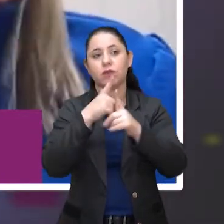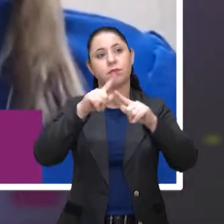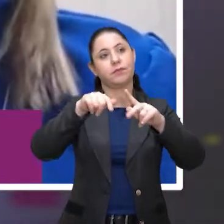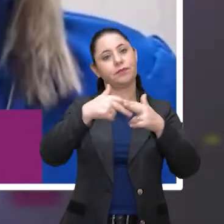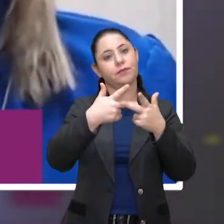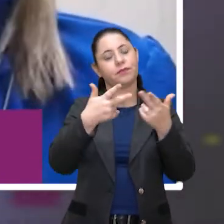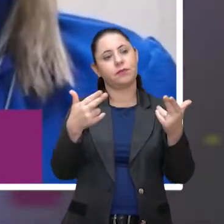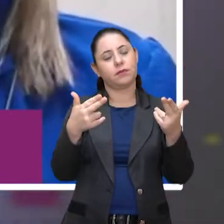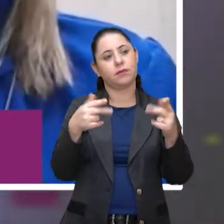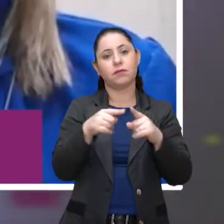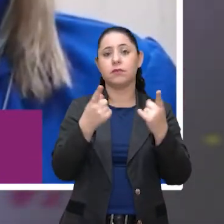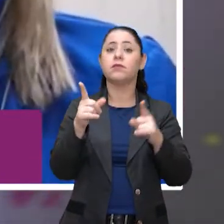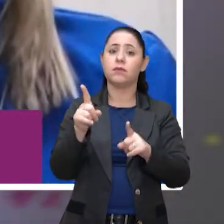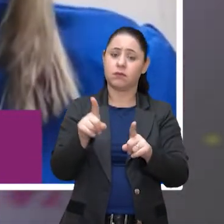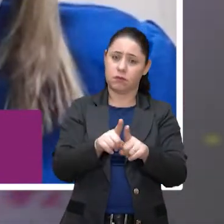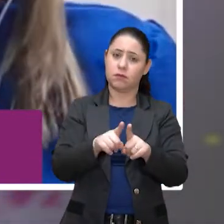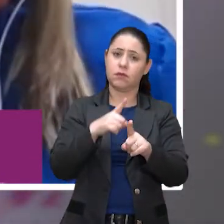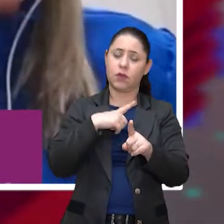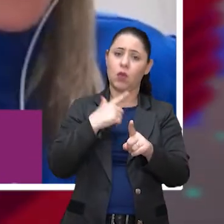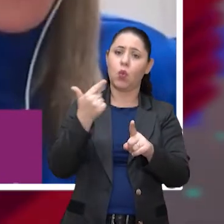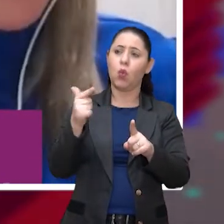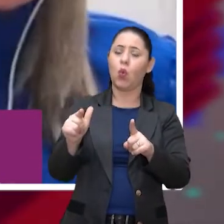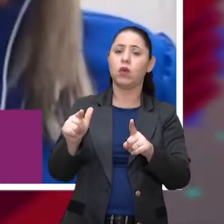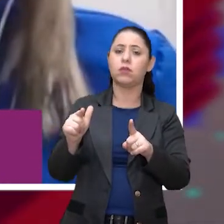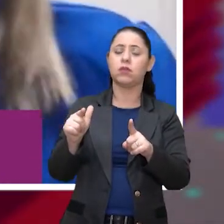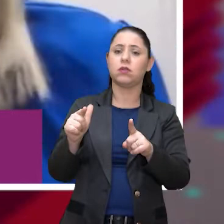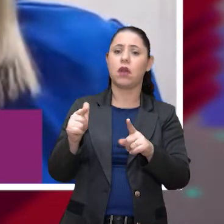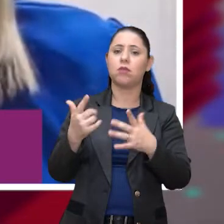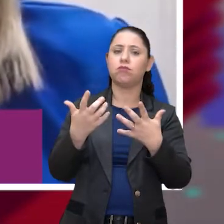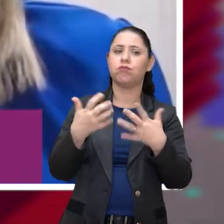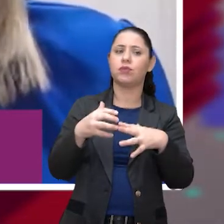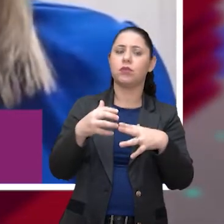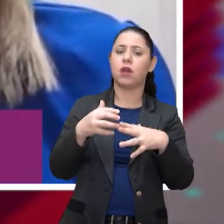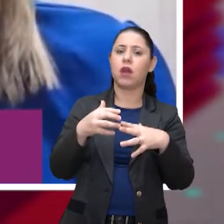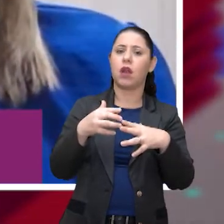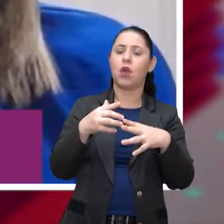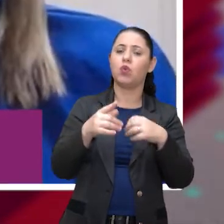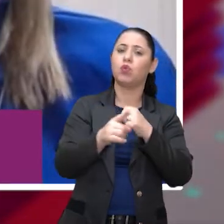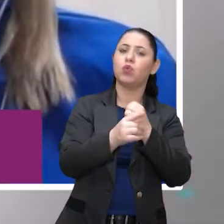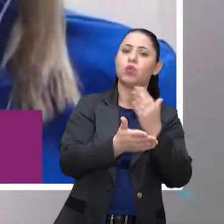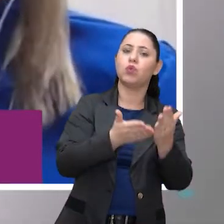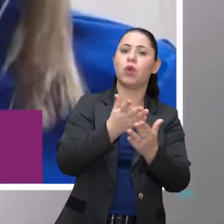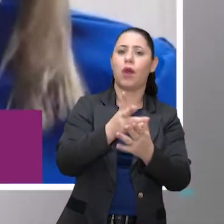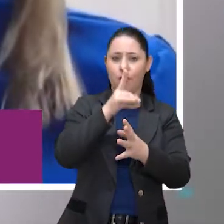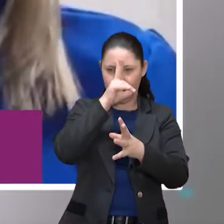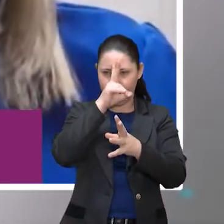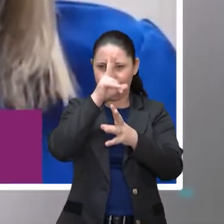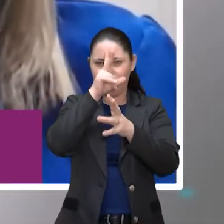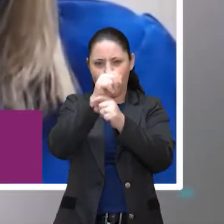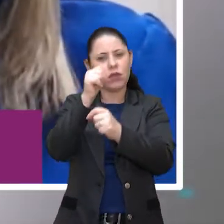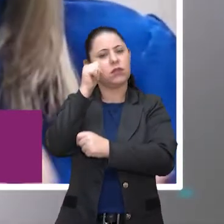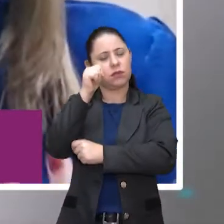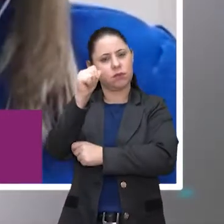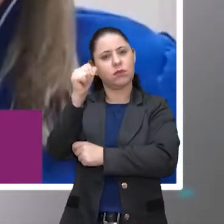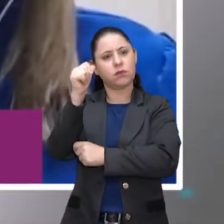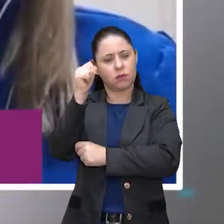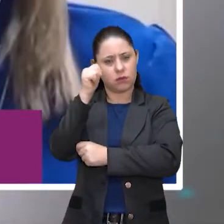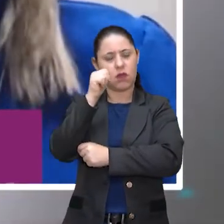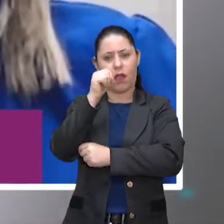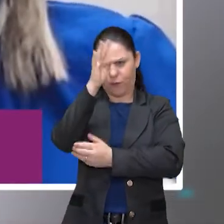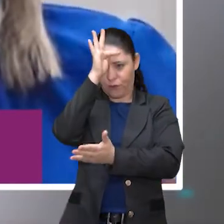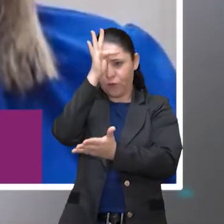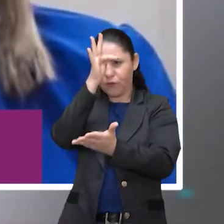Mas existem também outros fatores que interferem na cura, que é a força dessa mulher, é a